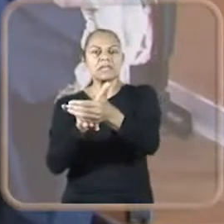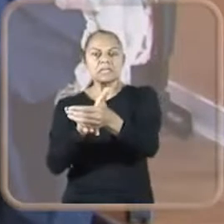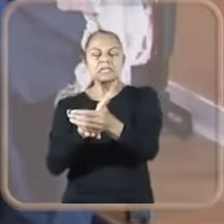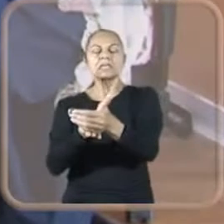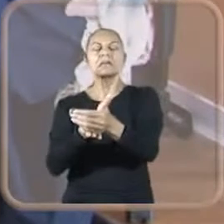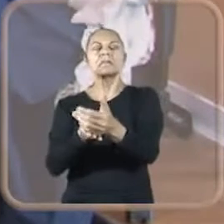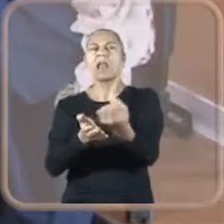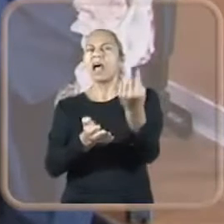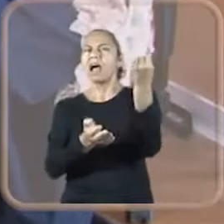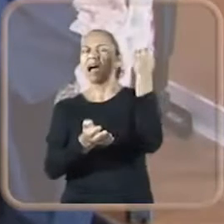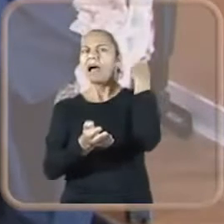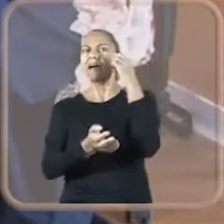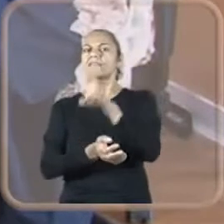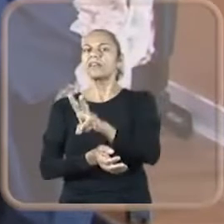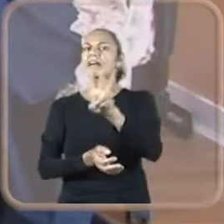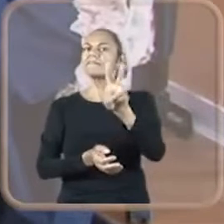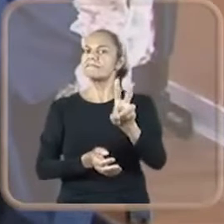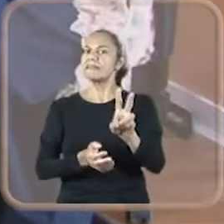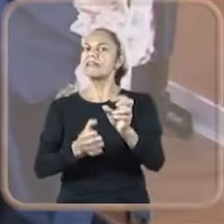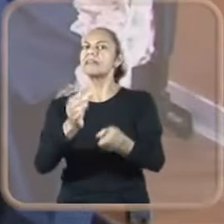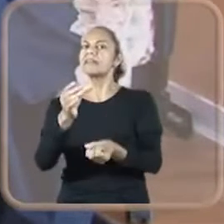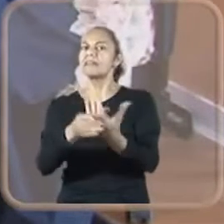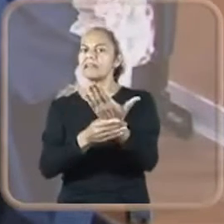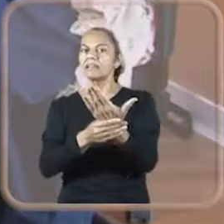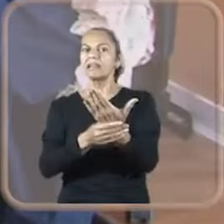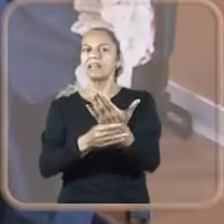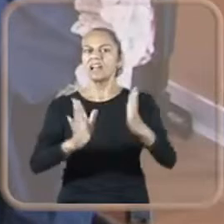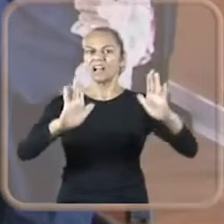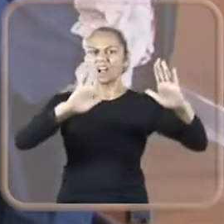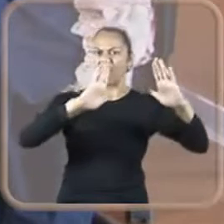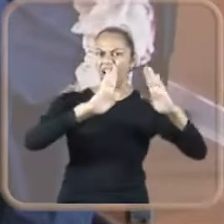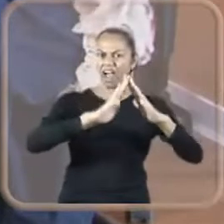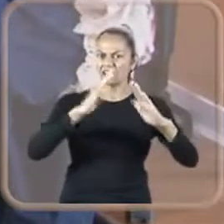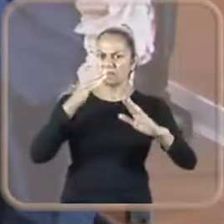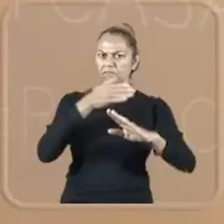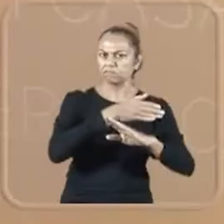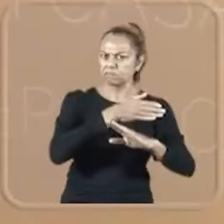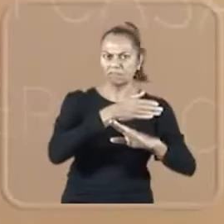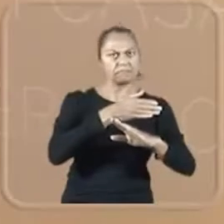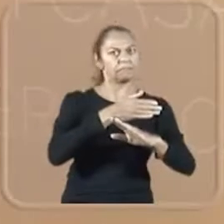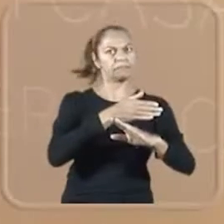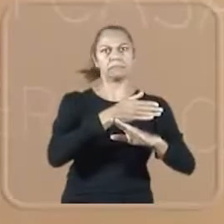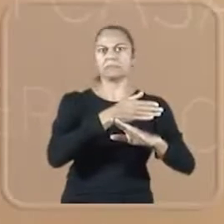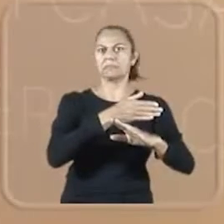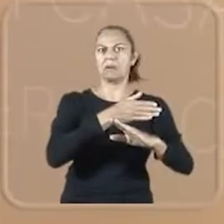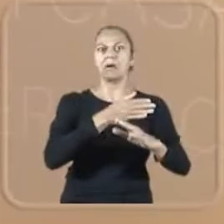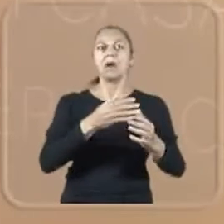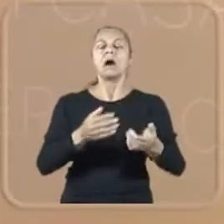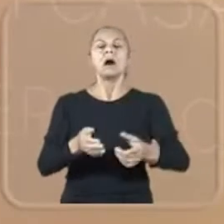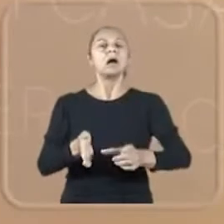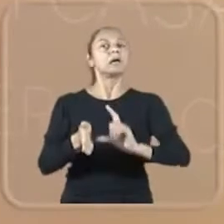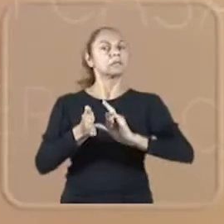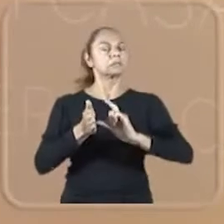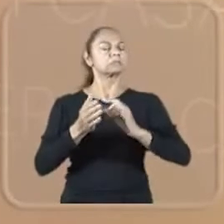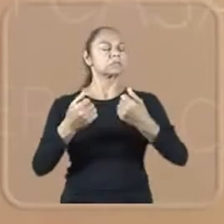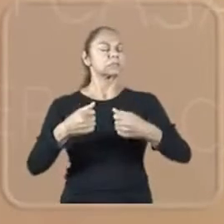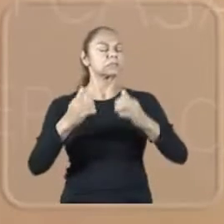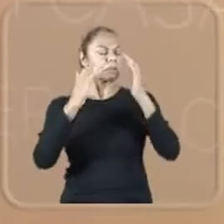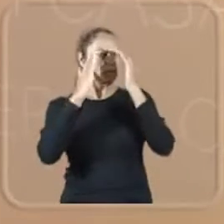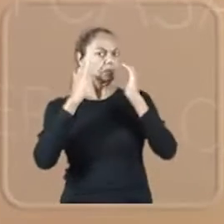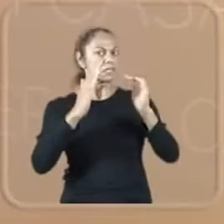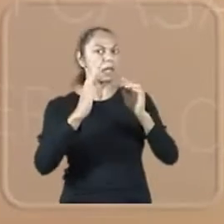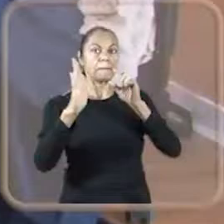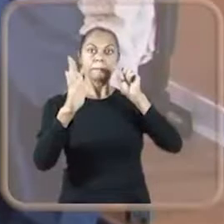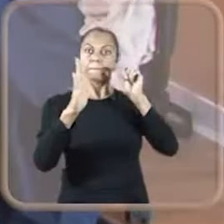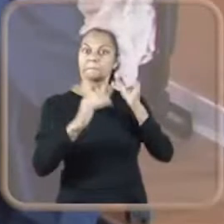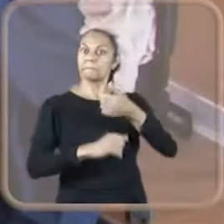em Vila Velha desde o início, JR e eu, a gente não entra na casa das pessoas sem pedir permissão às pessoas, a gente tem que ser respeitoso.